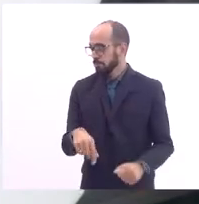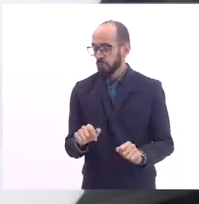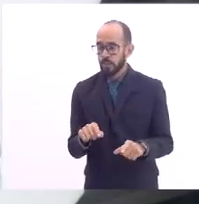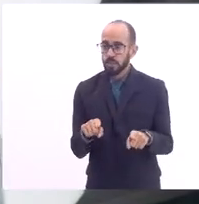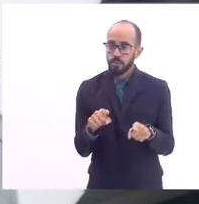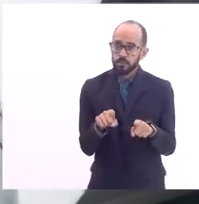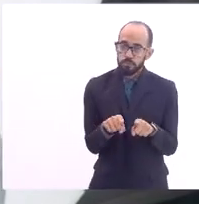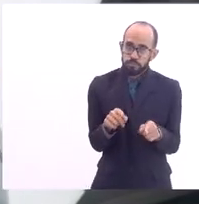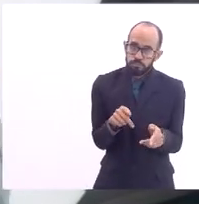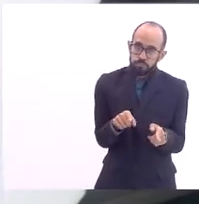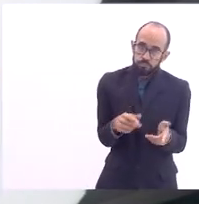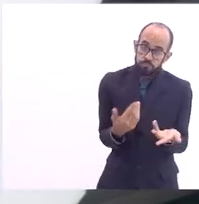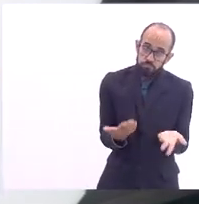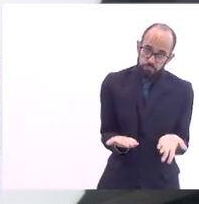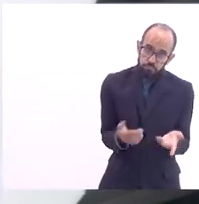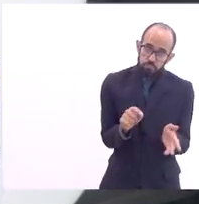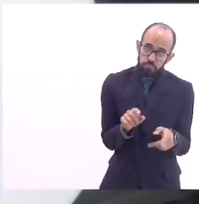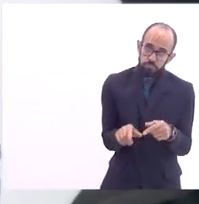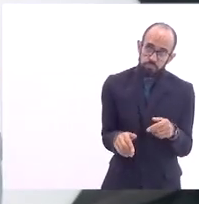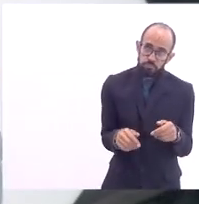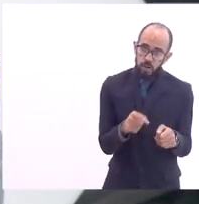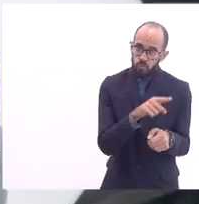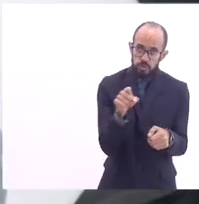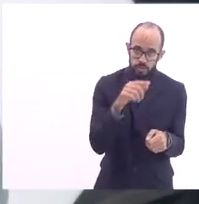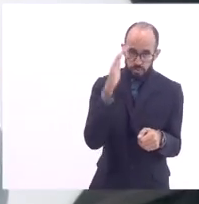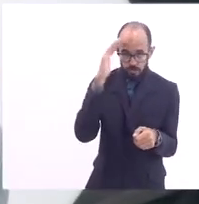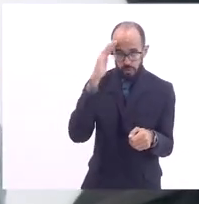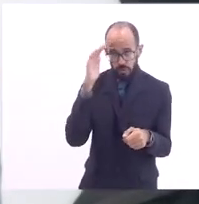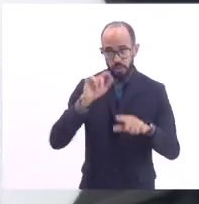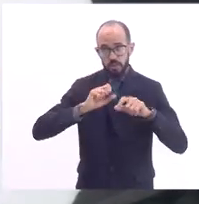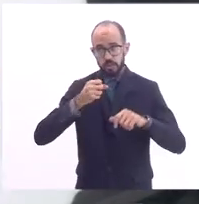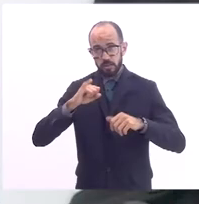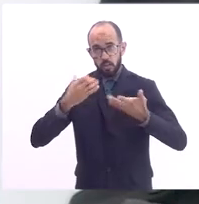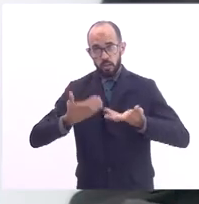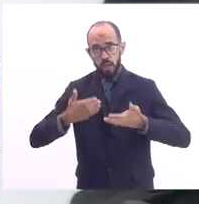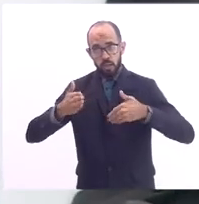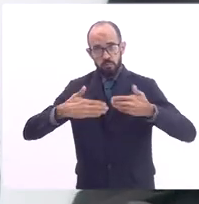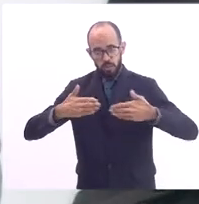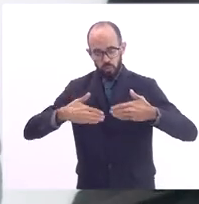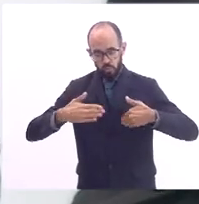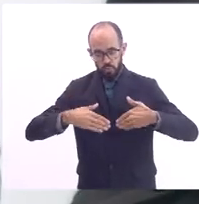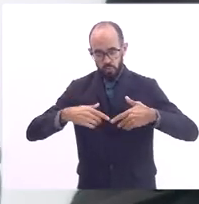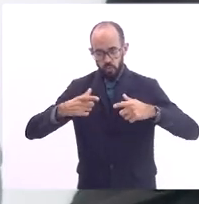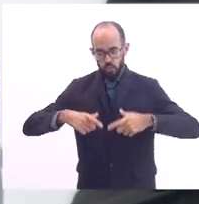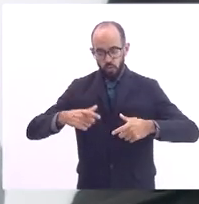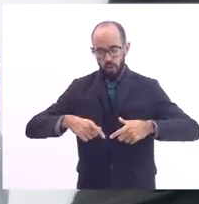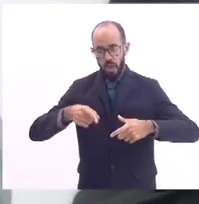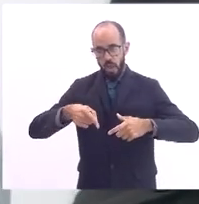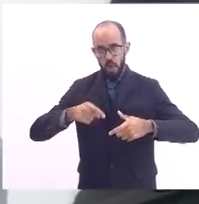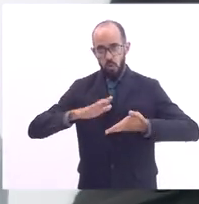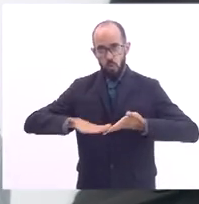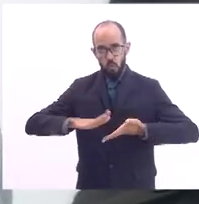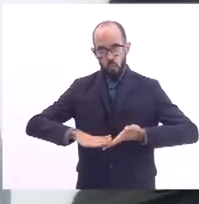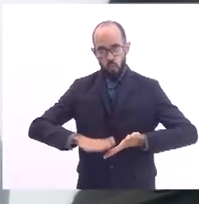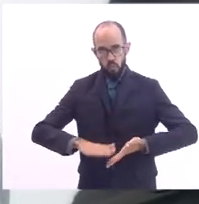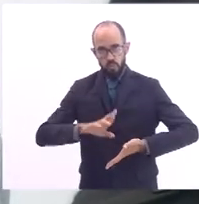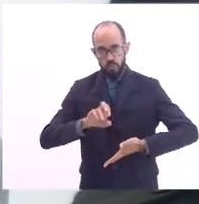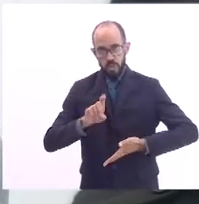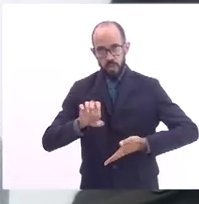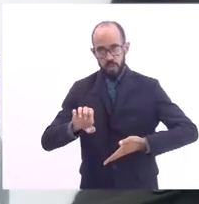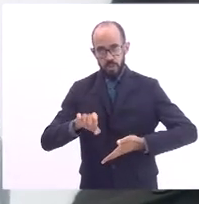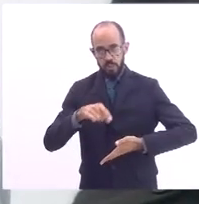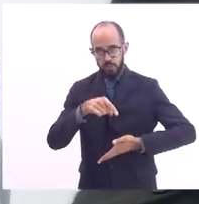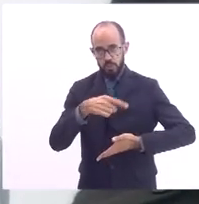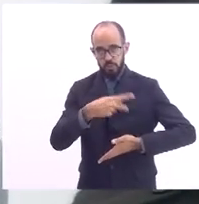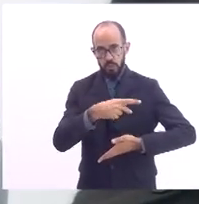rigor, enfim, só para vocês entenderem, se eu quero instalar uma indústria em um determinado local, o custo da rede dessa indústria até o